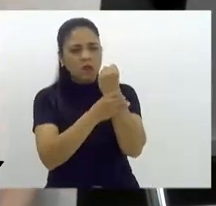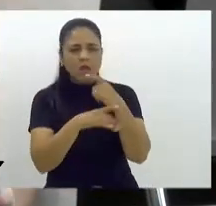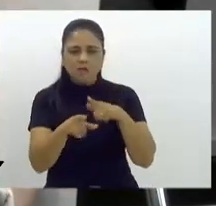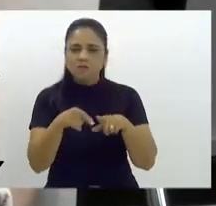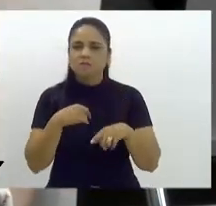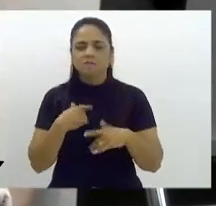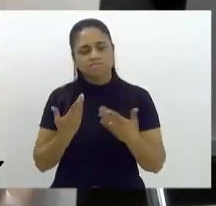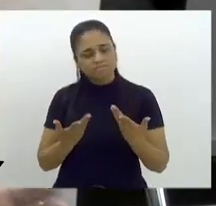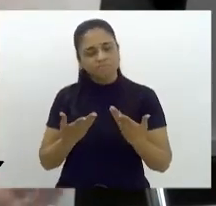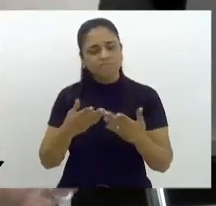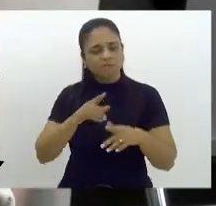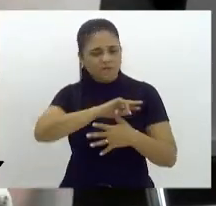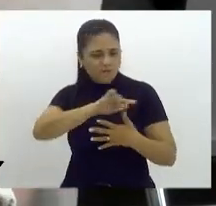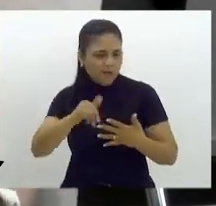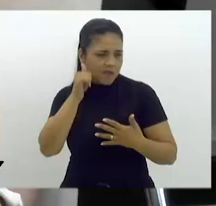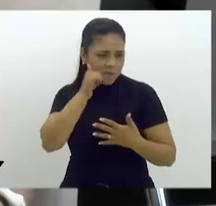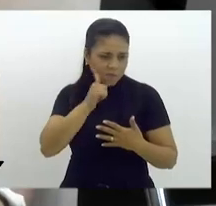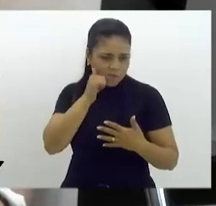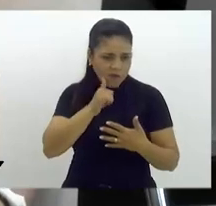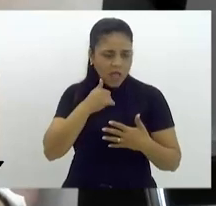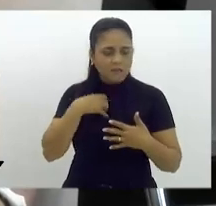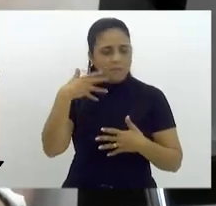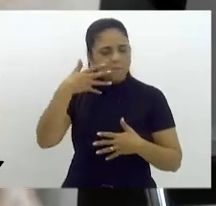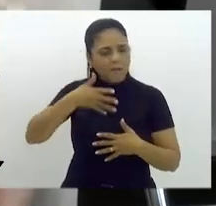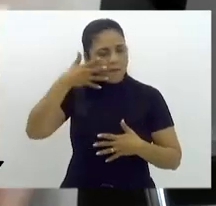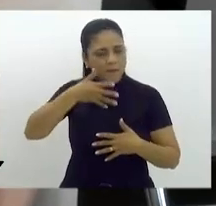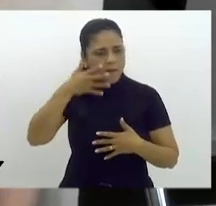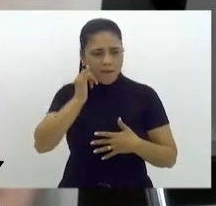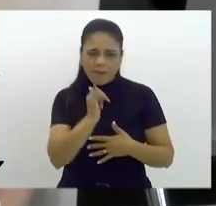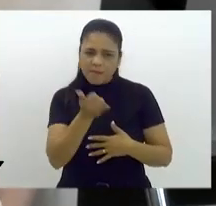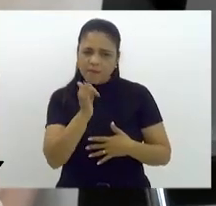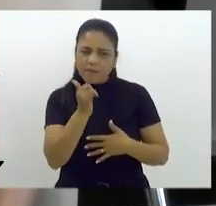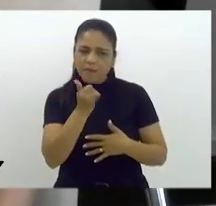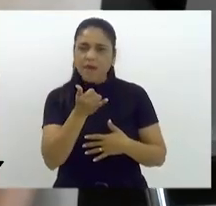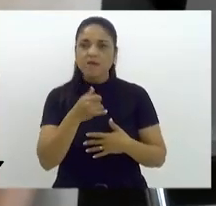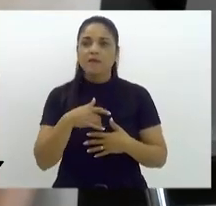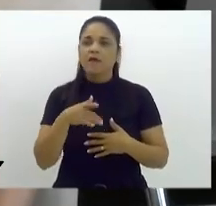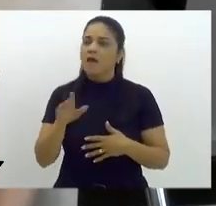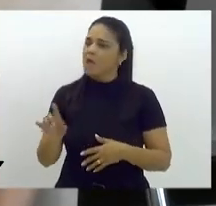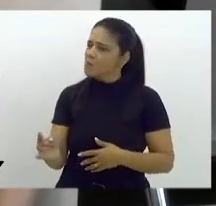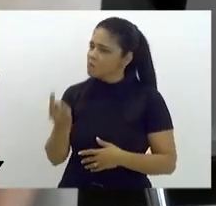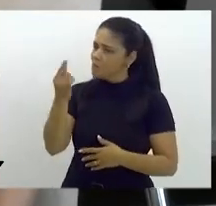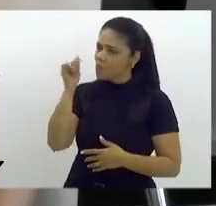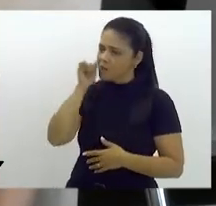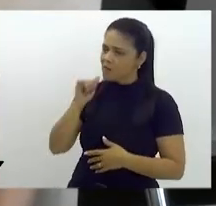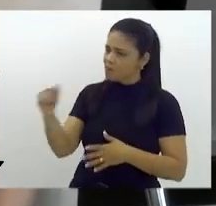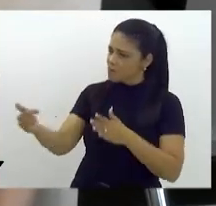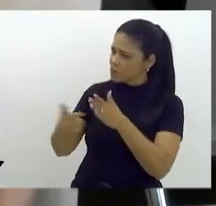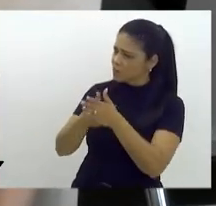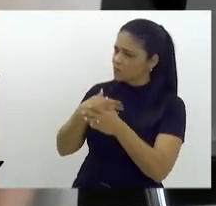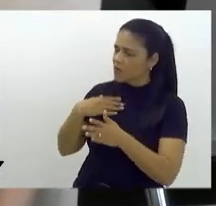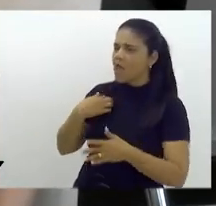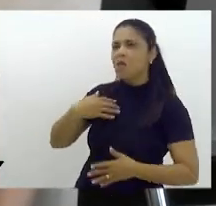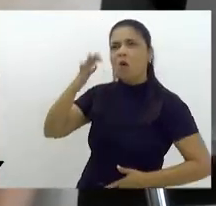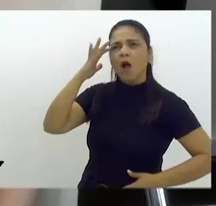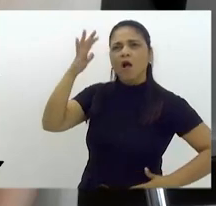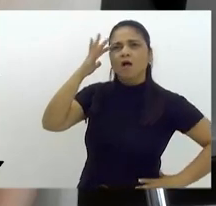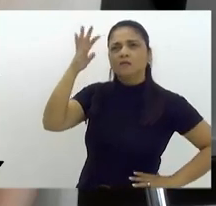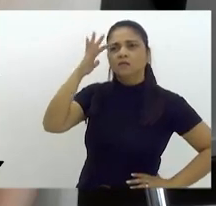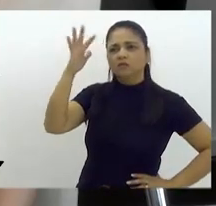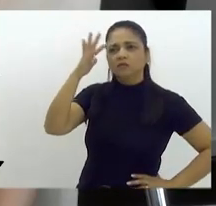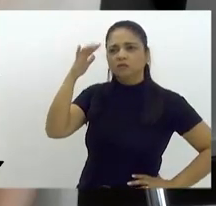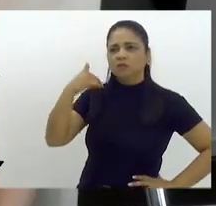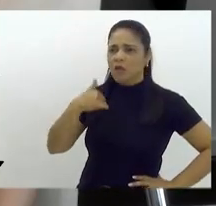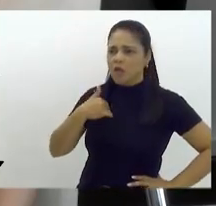que eu falei bastante Falo muito né falei bastante uma moça virou assim eh delegada Engraçado eu tô aqui raciocinando a gente